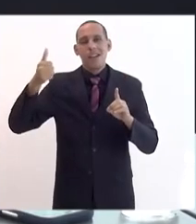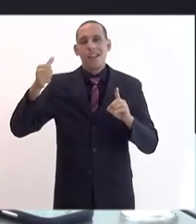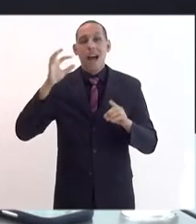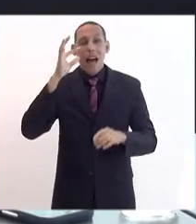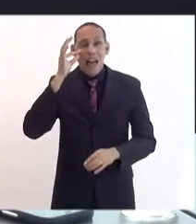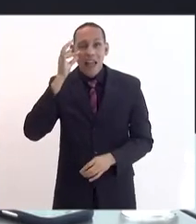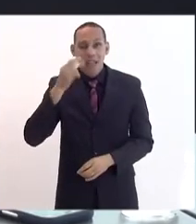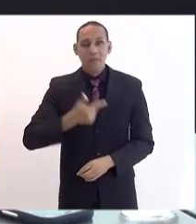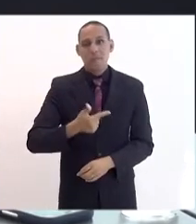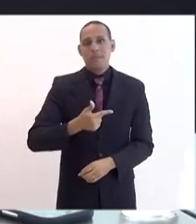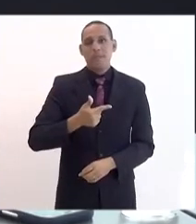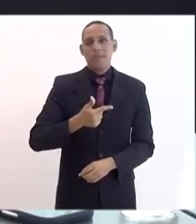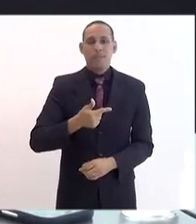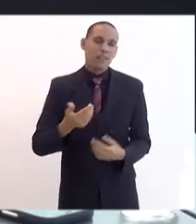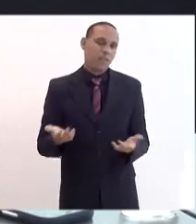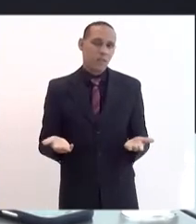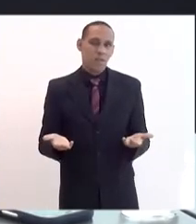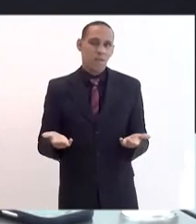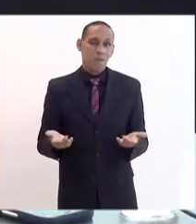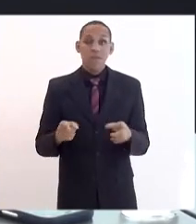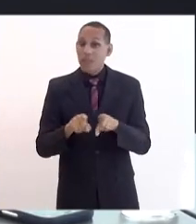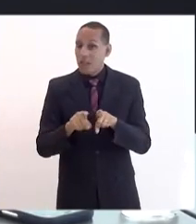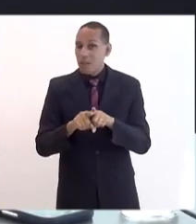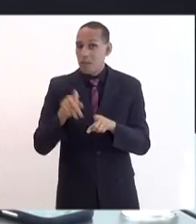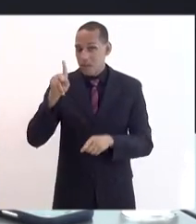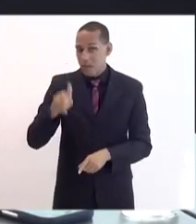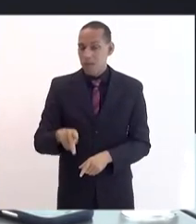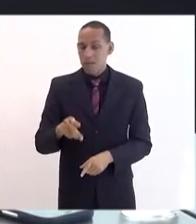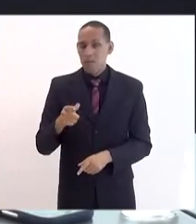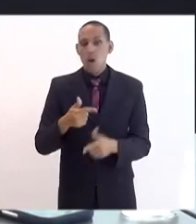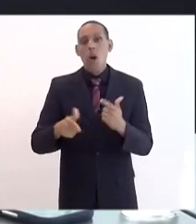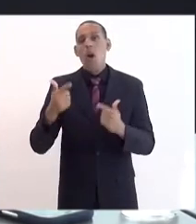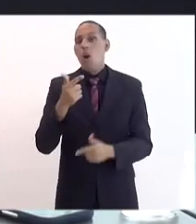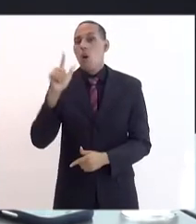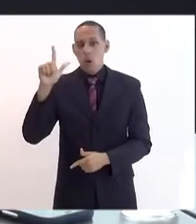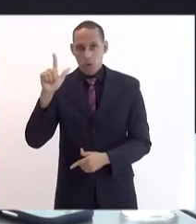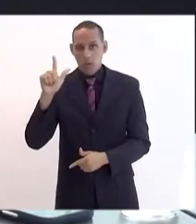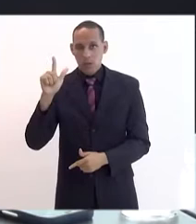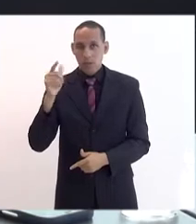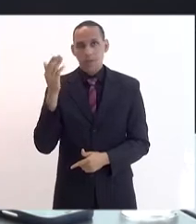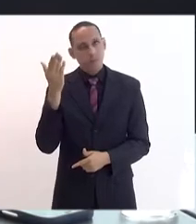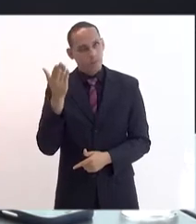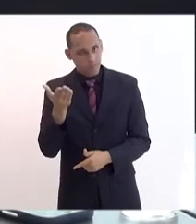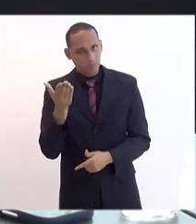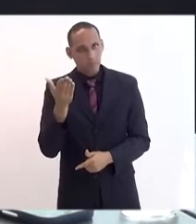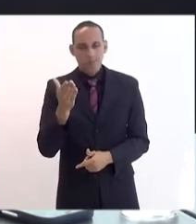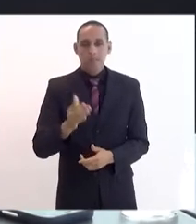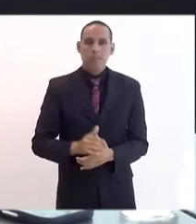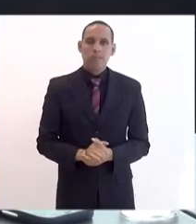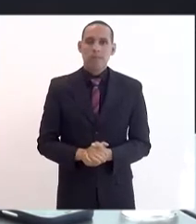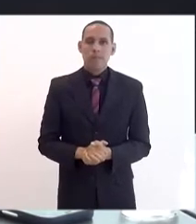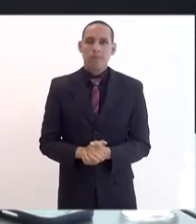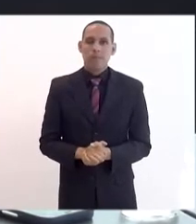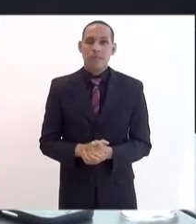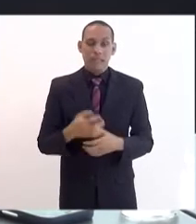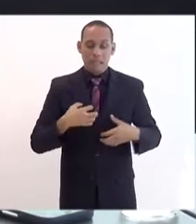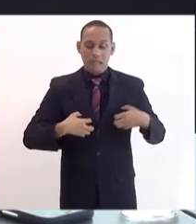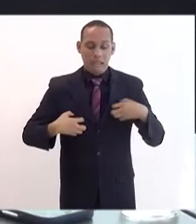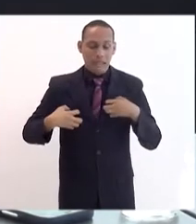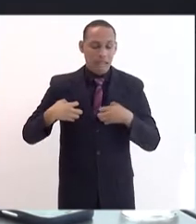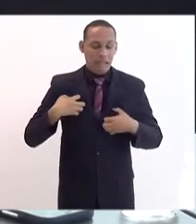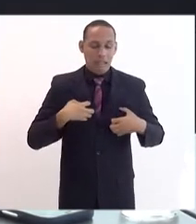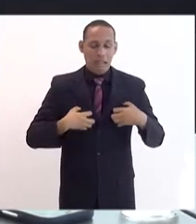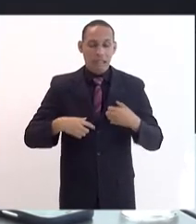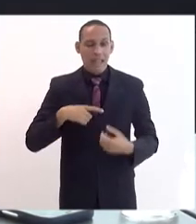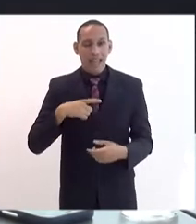presencial. E, além disso, senhor presidente, tem outro problema, que o senhor vive com angústia que eu não